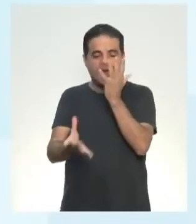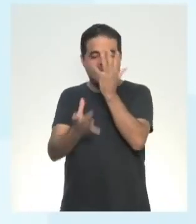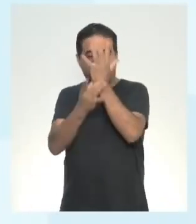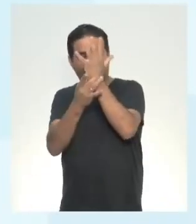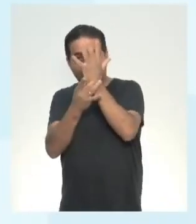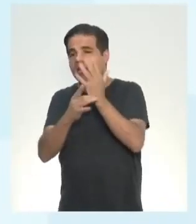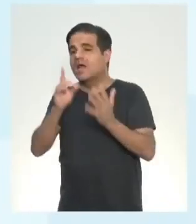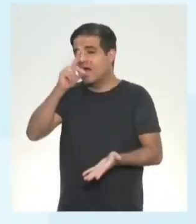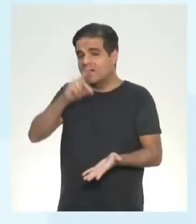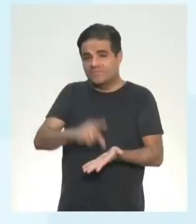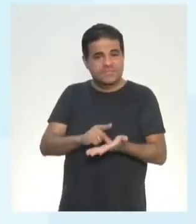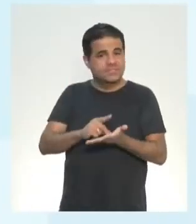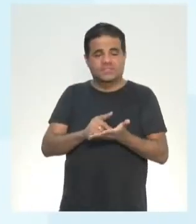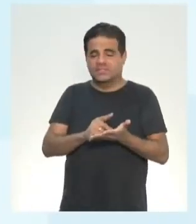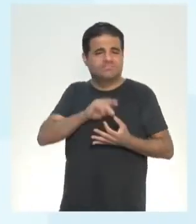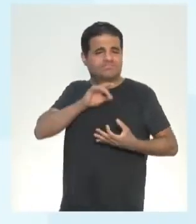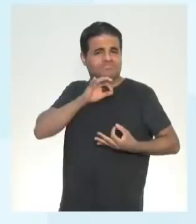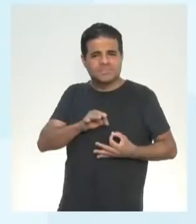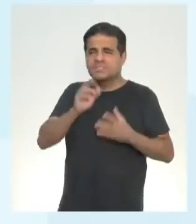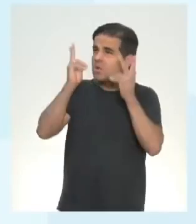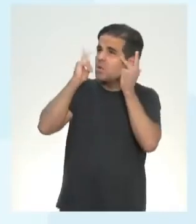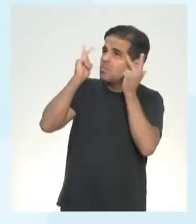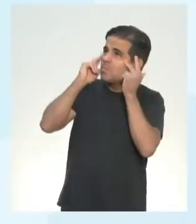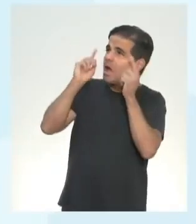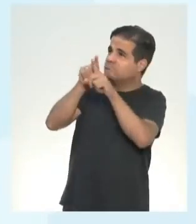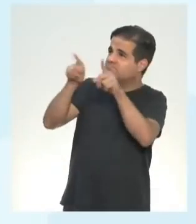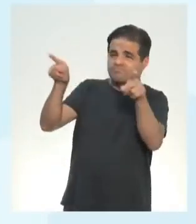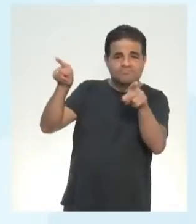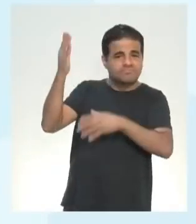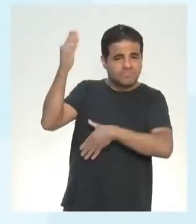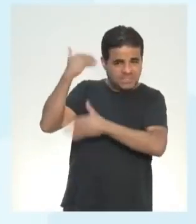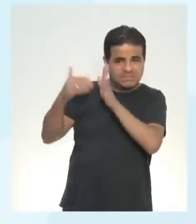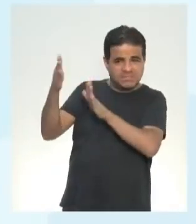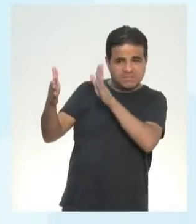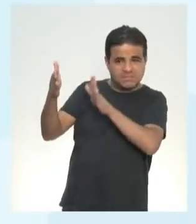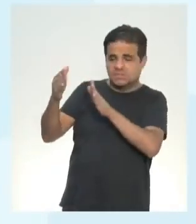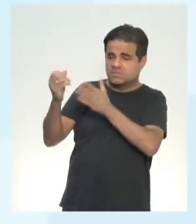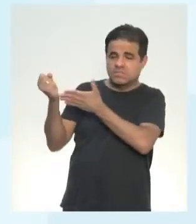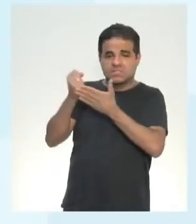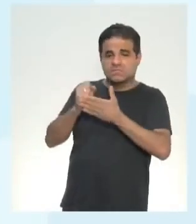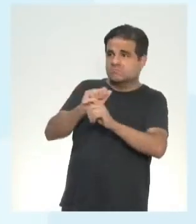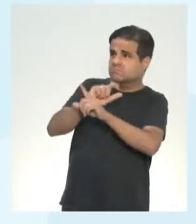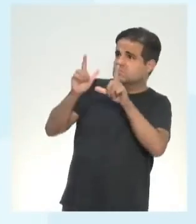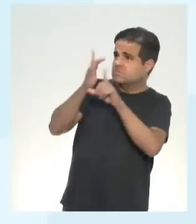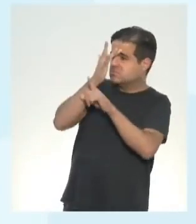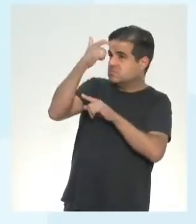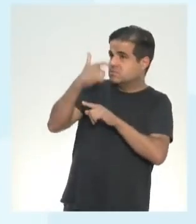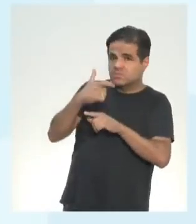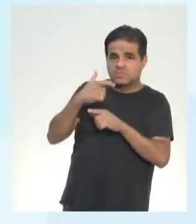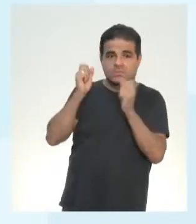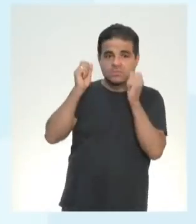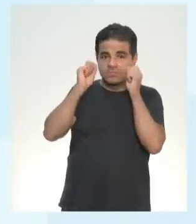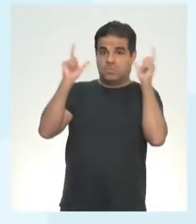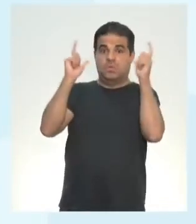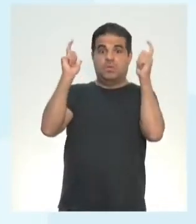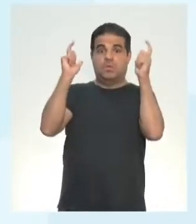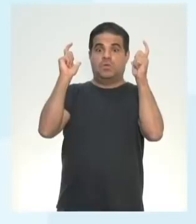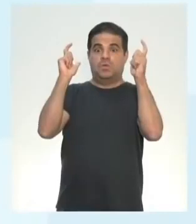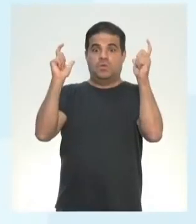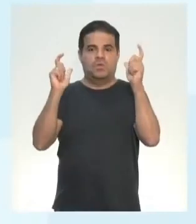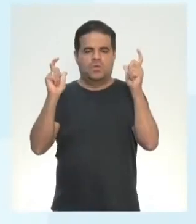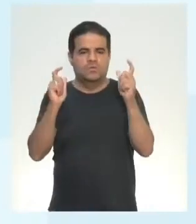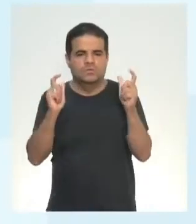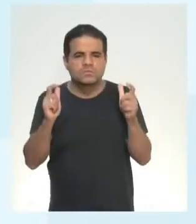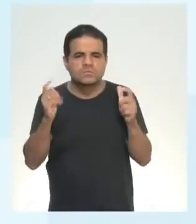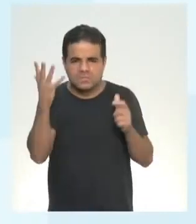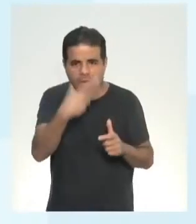ela é. Será que era comum, nessa época, trazer um quadro de uma pessoa com o olho arregalado desse tamanho? É